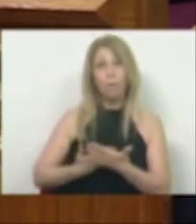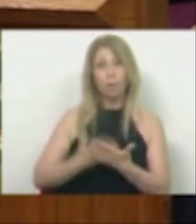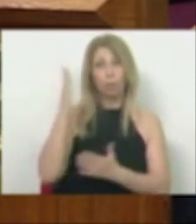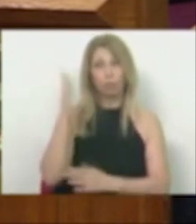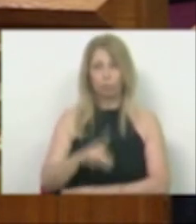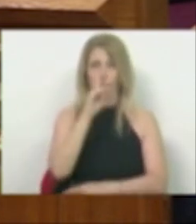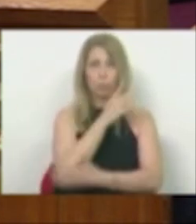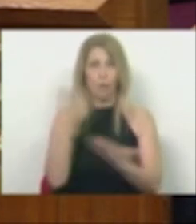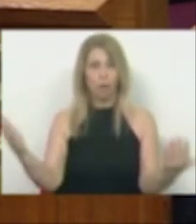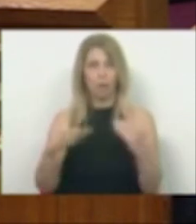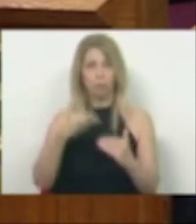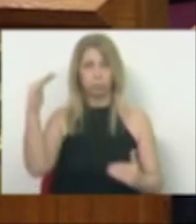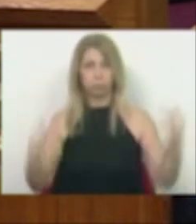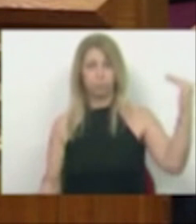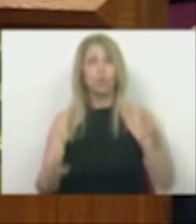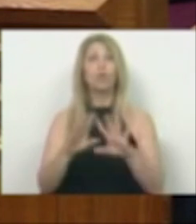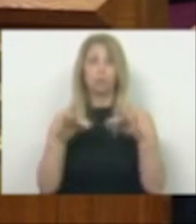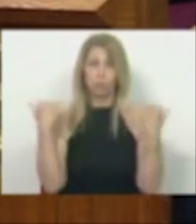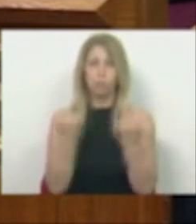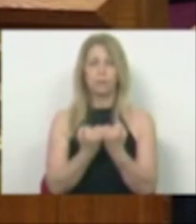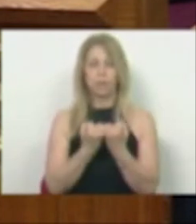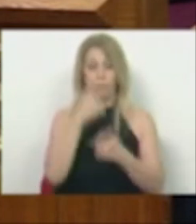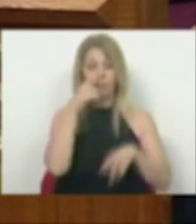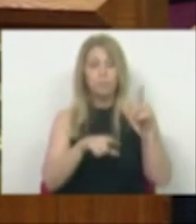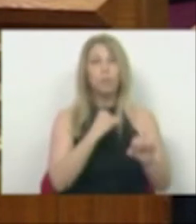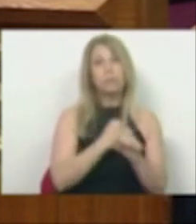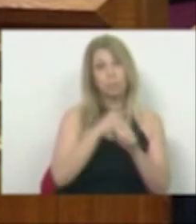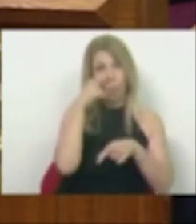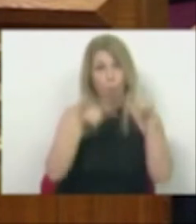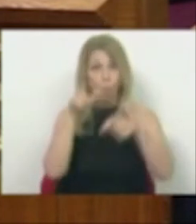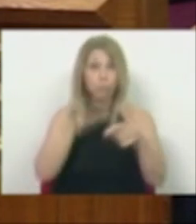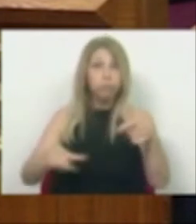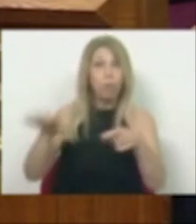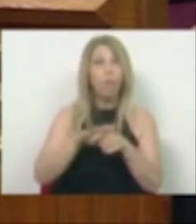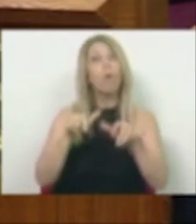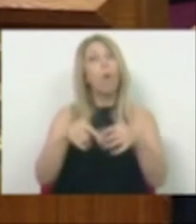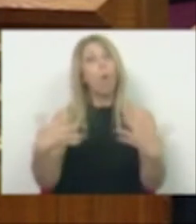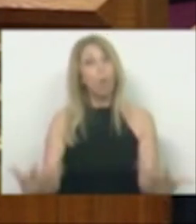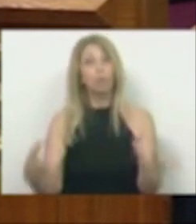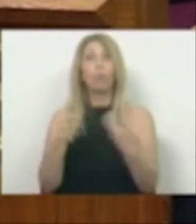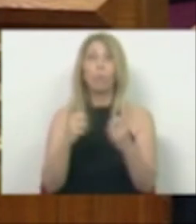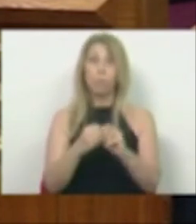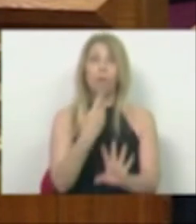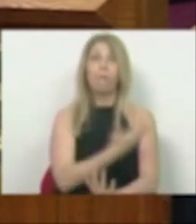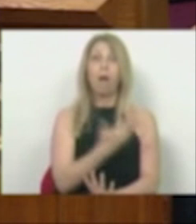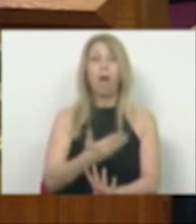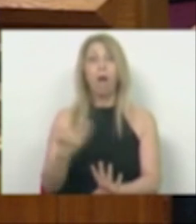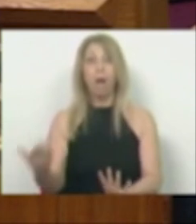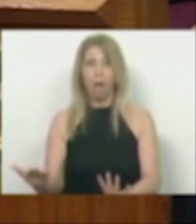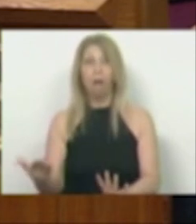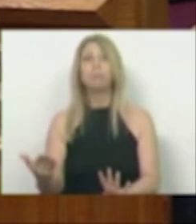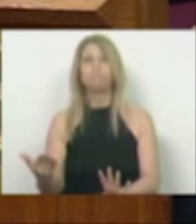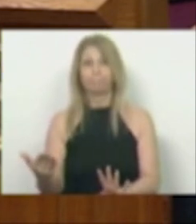e desigualdades sociais. Os trabalhadores e o povo enfrentam hoje problemas que marcam a